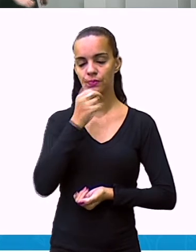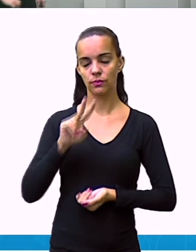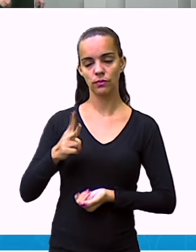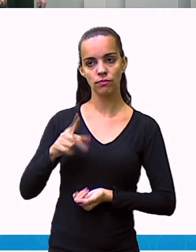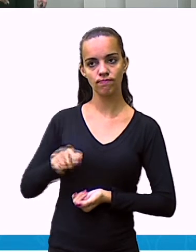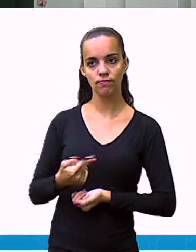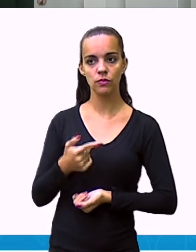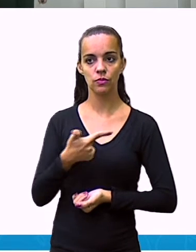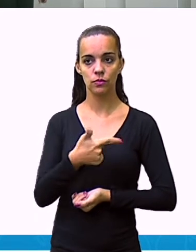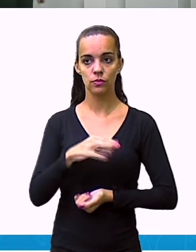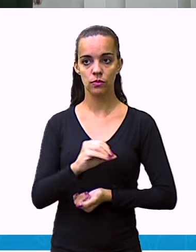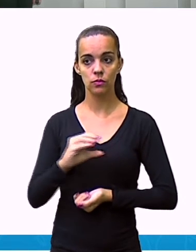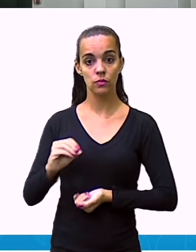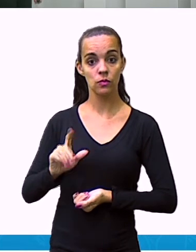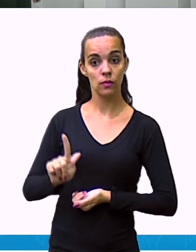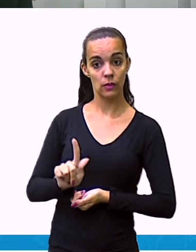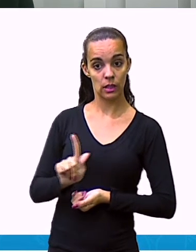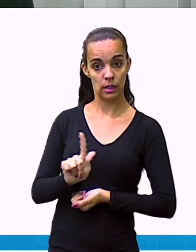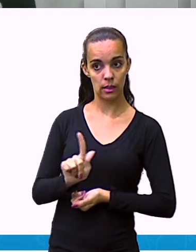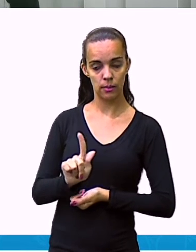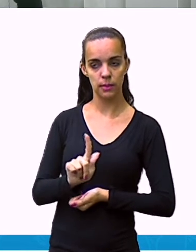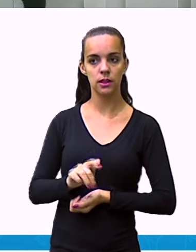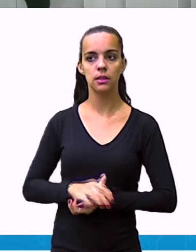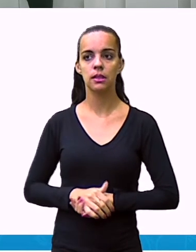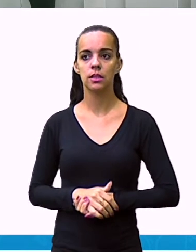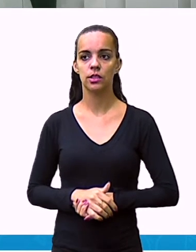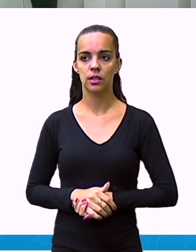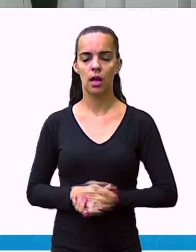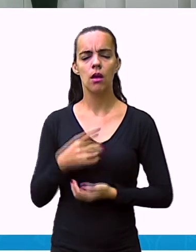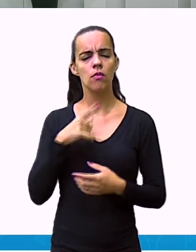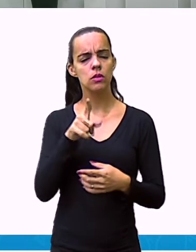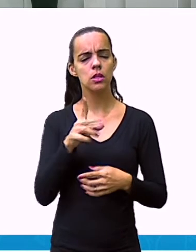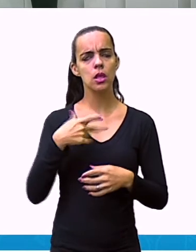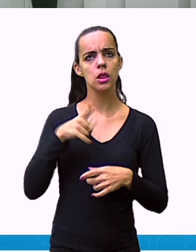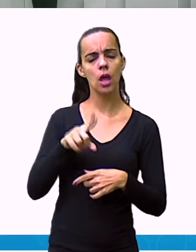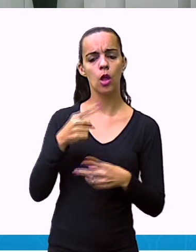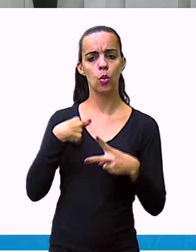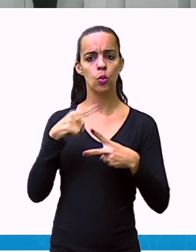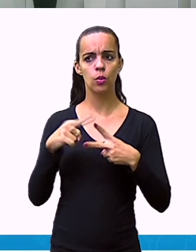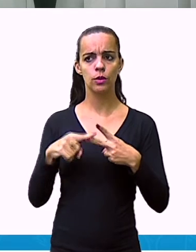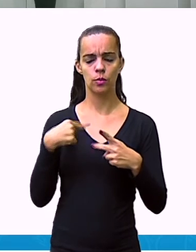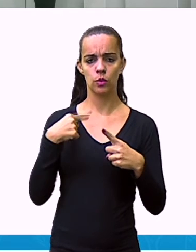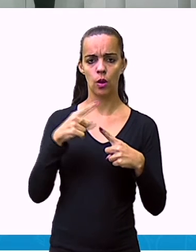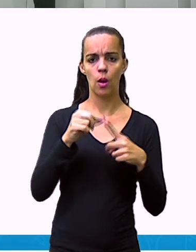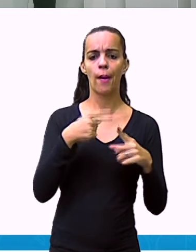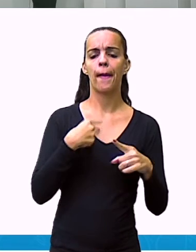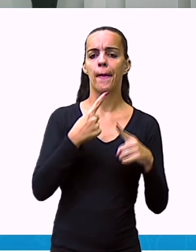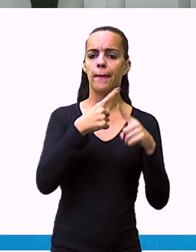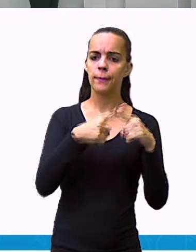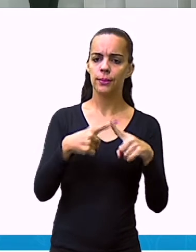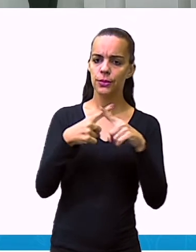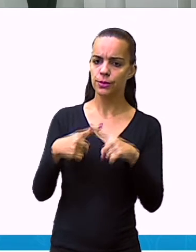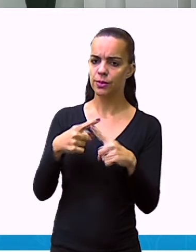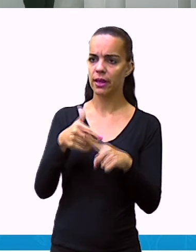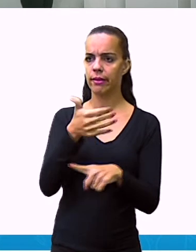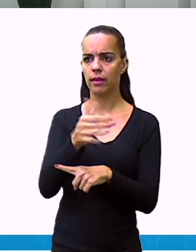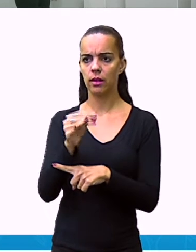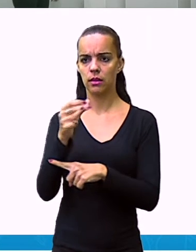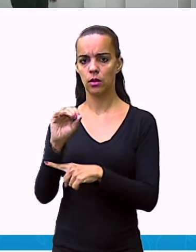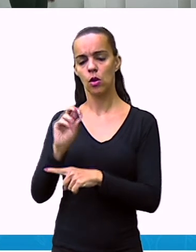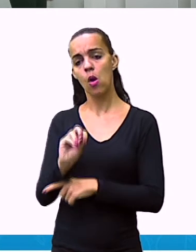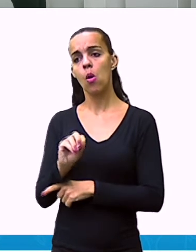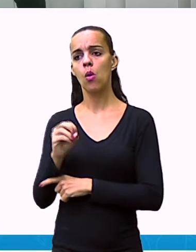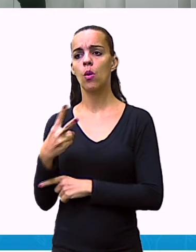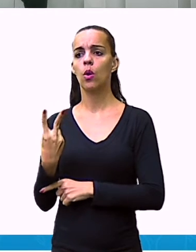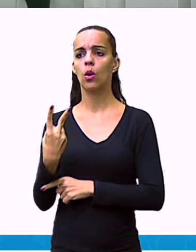é da mesma forma Então você tem a opção de multiplicar por 10 por 10 e por 10